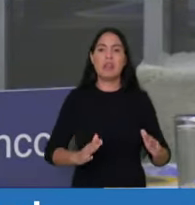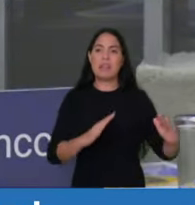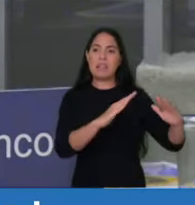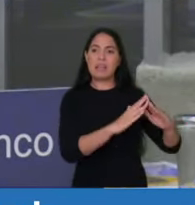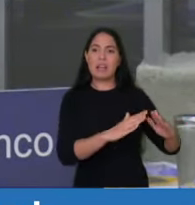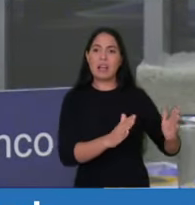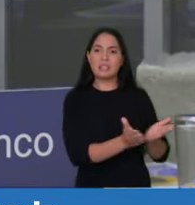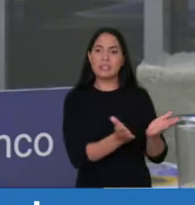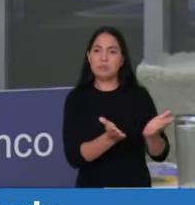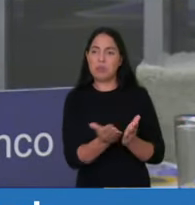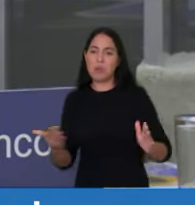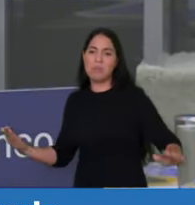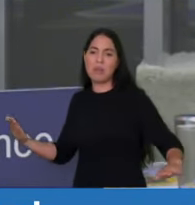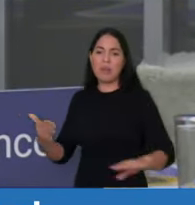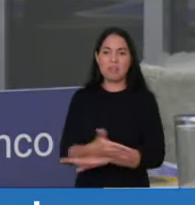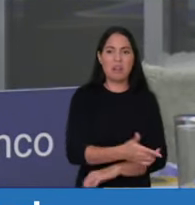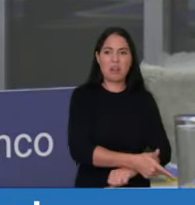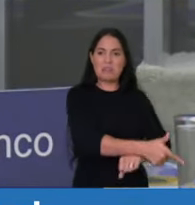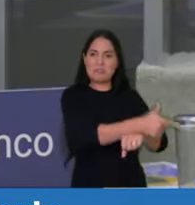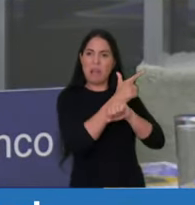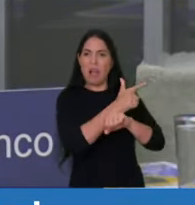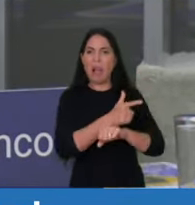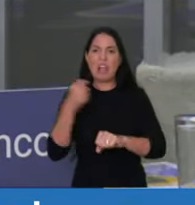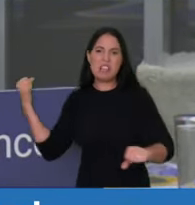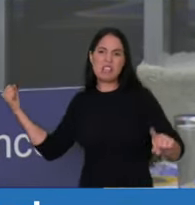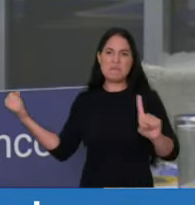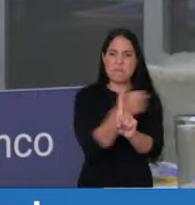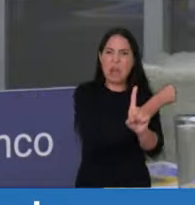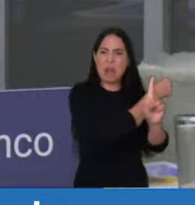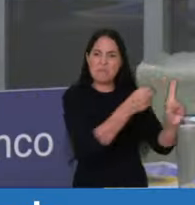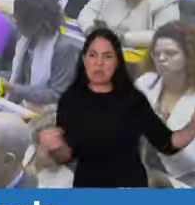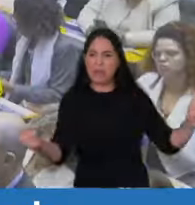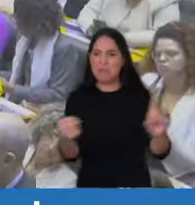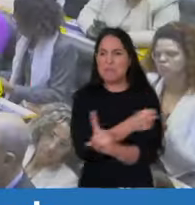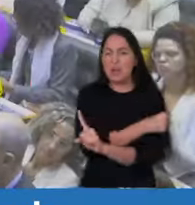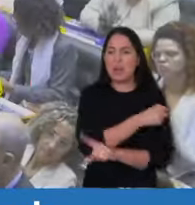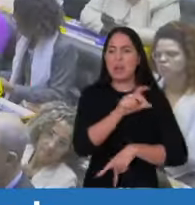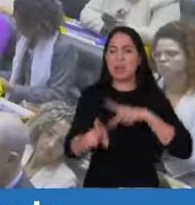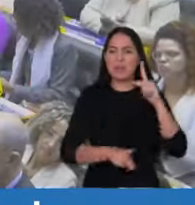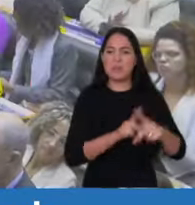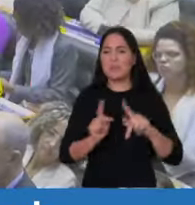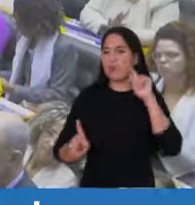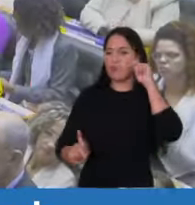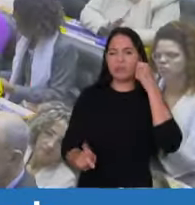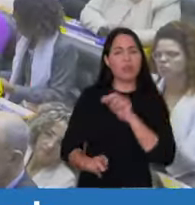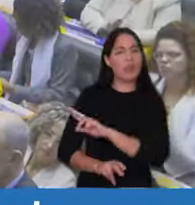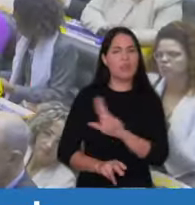dando tiro e dando soco em negro, em pobre, em gente periférica.